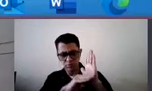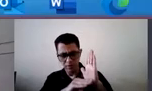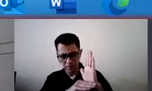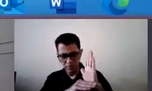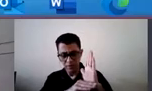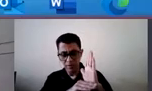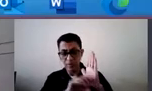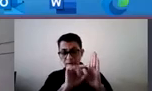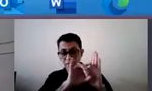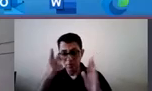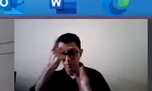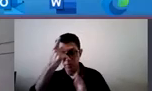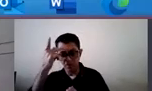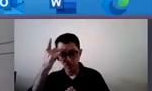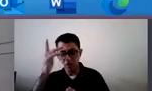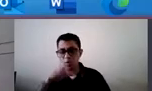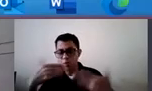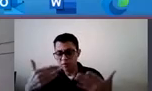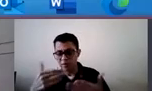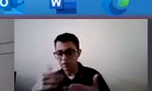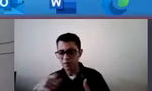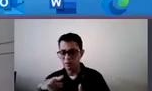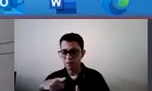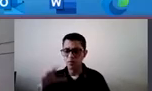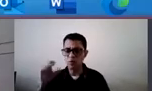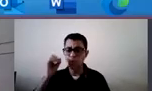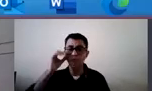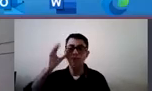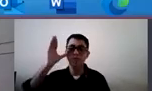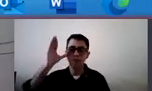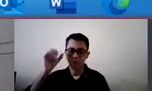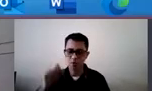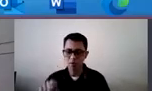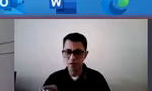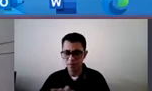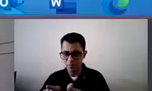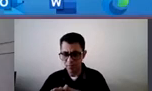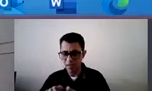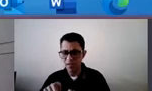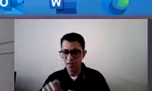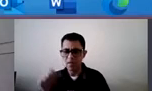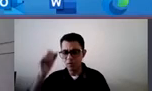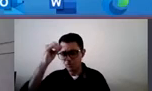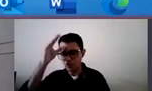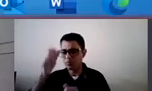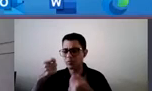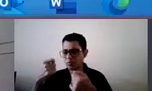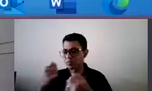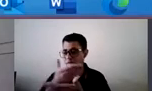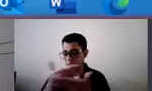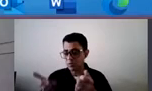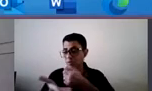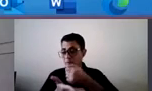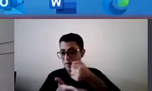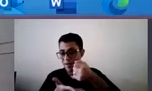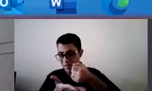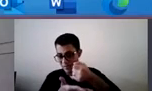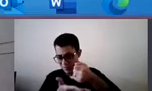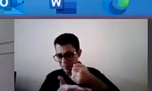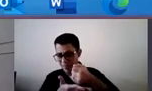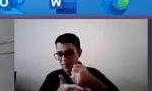das pessoas é o quanto elas têm de conhecimento. Né? Nós chamávamos, tem que ter base, né? Tem que ter